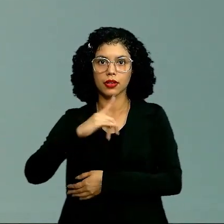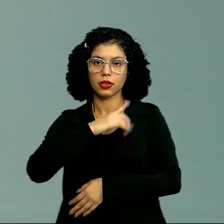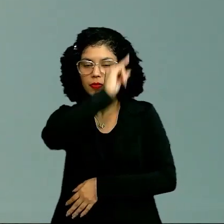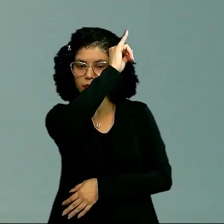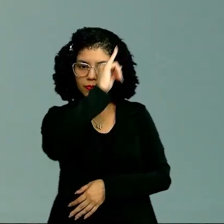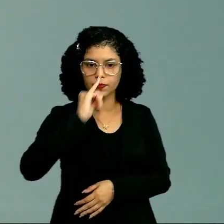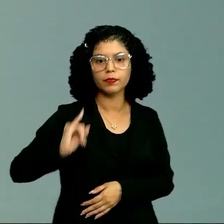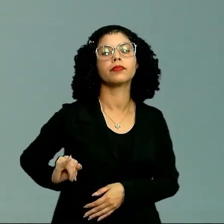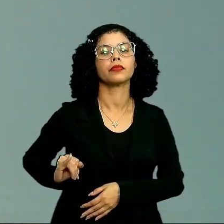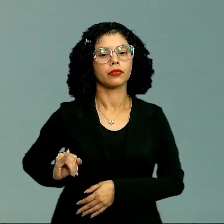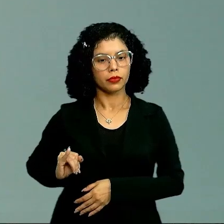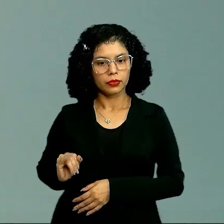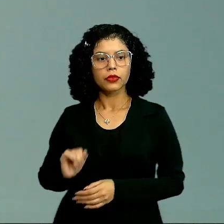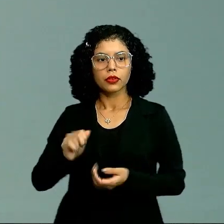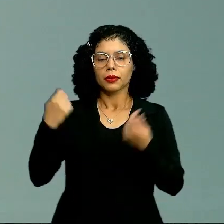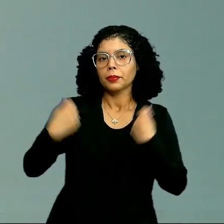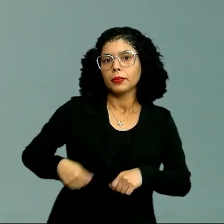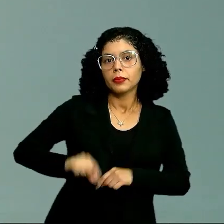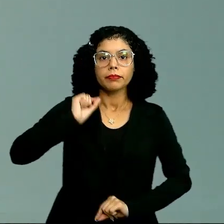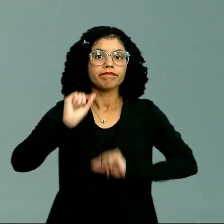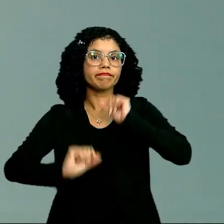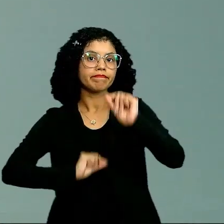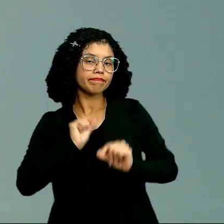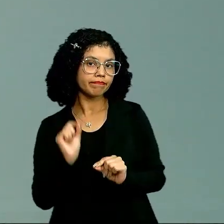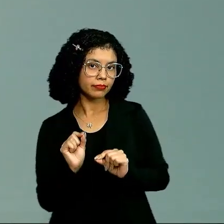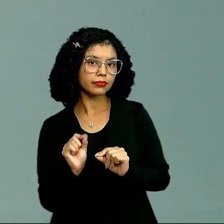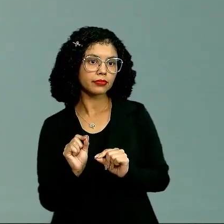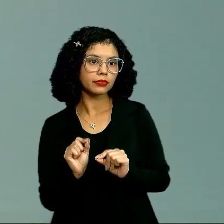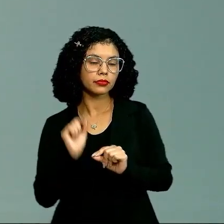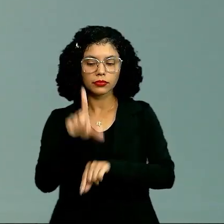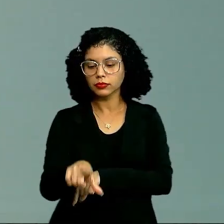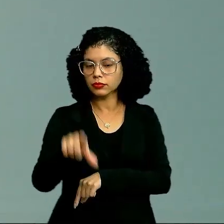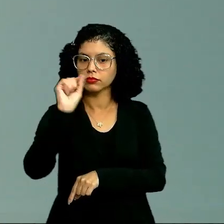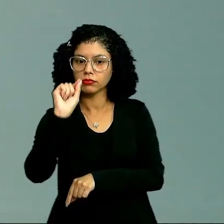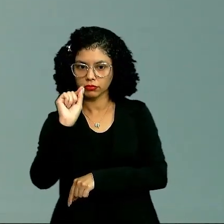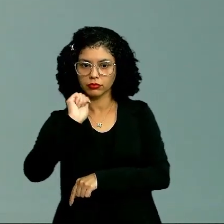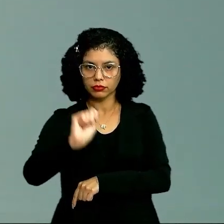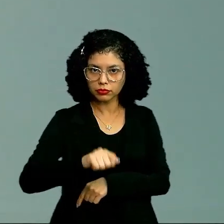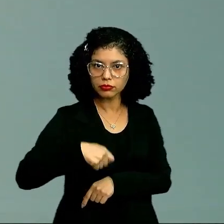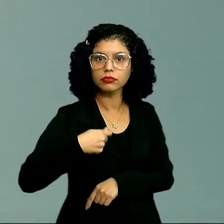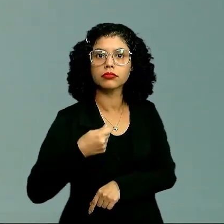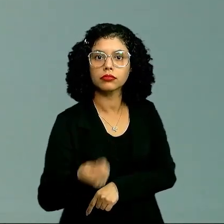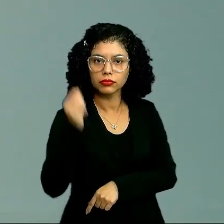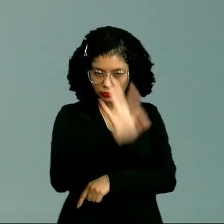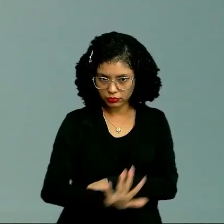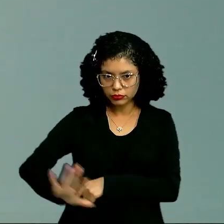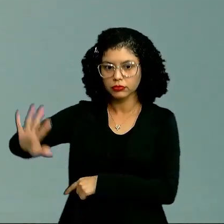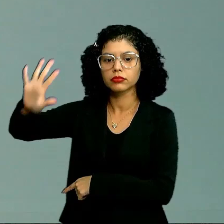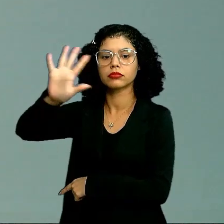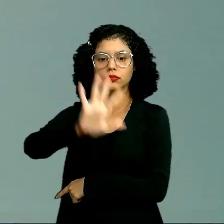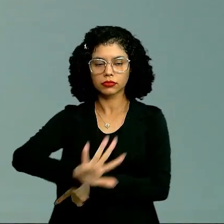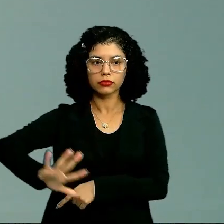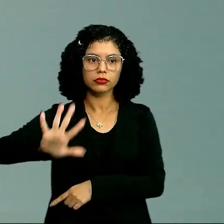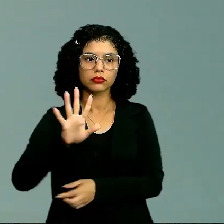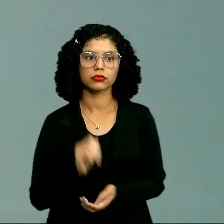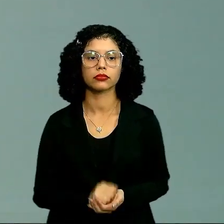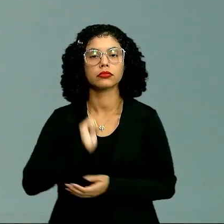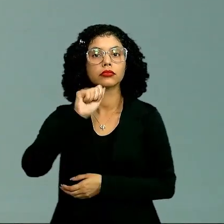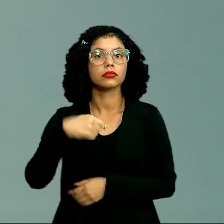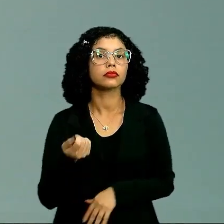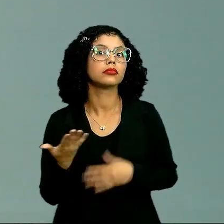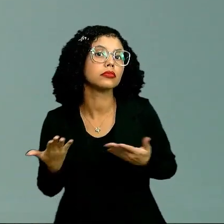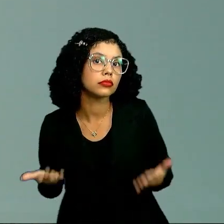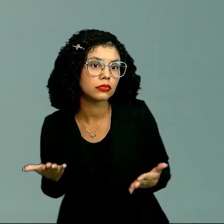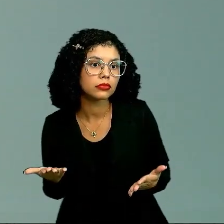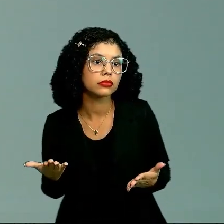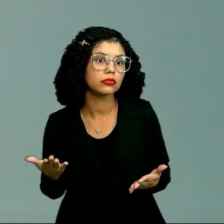E aí eu tenho aqui a necessidade de escolher um símbolo de nacionalidade. Que símbolo é